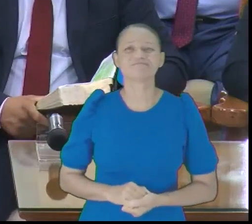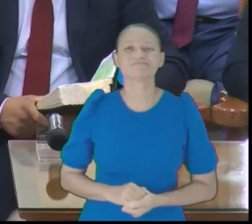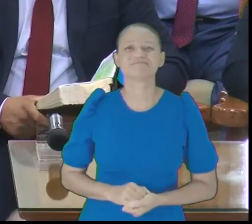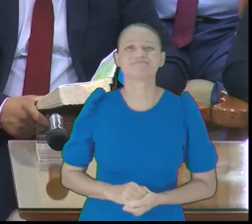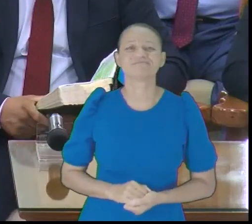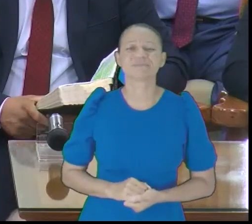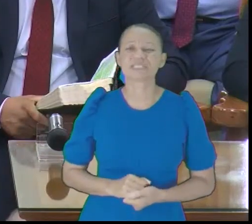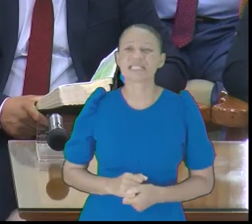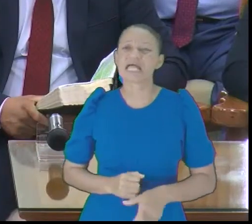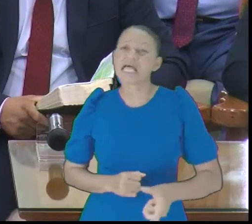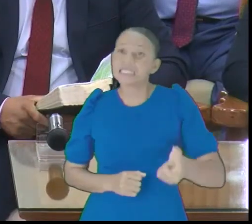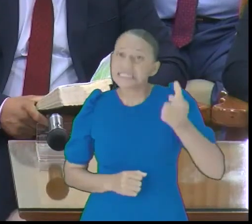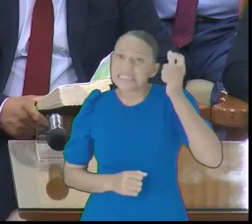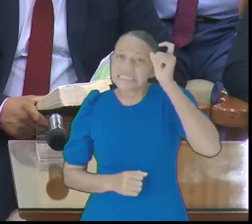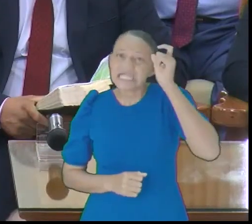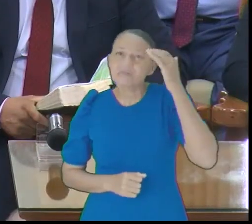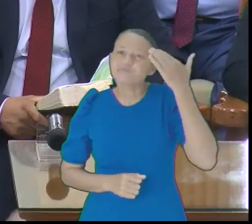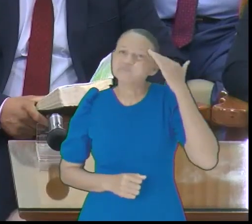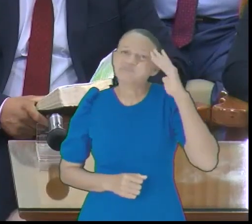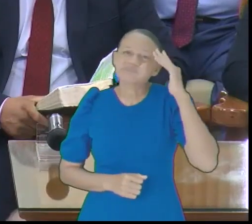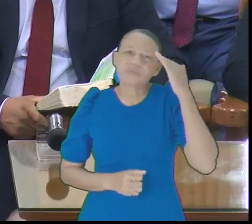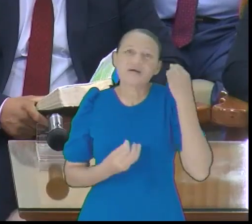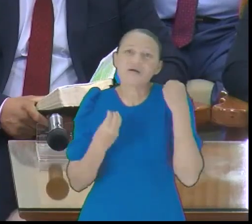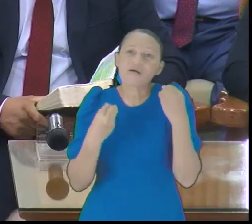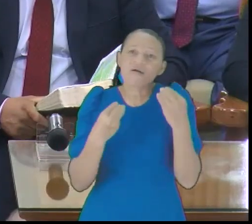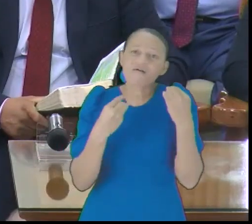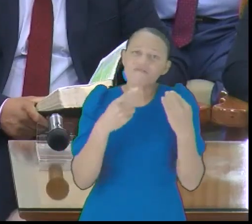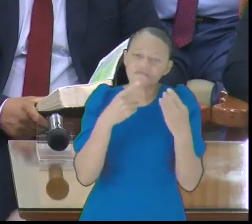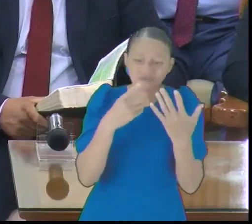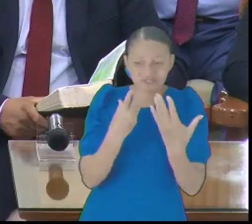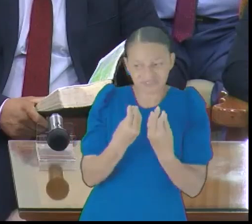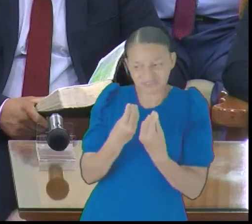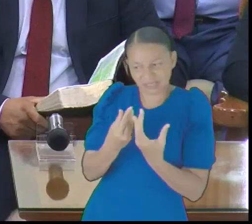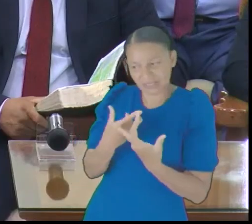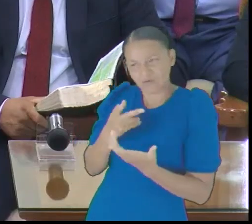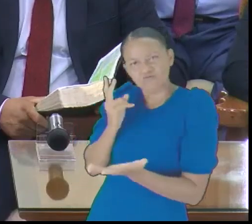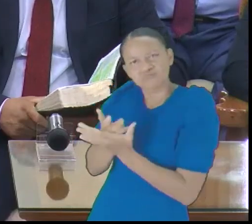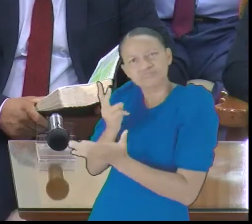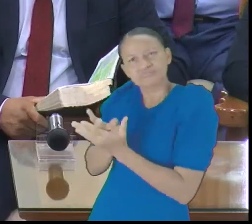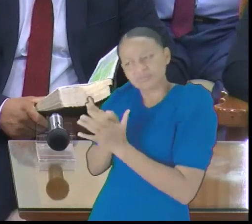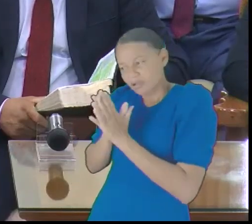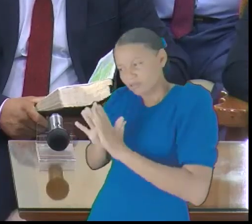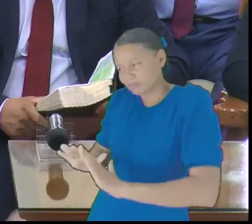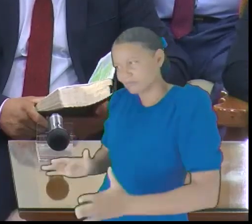O diabo não entende como é que você ainda tem coragem de adorar a Deus.